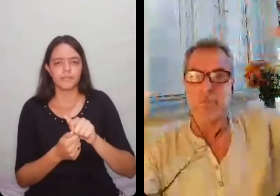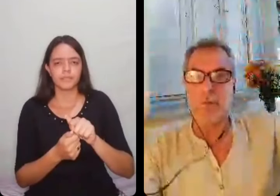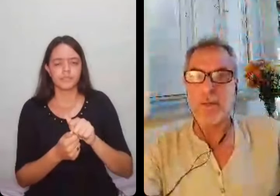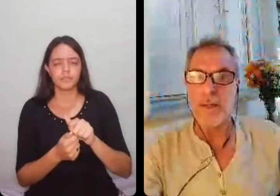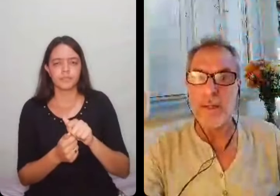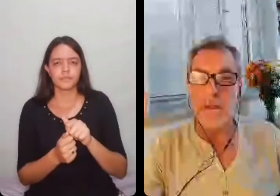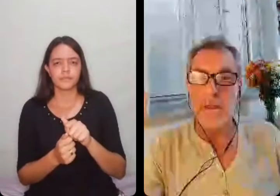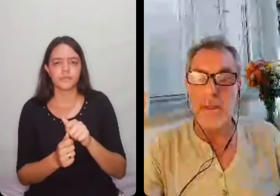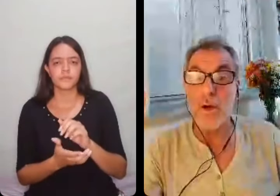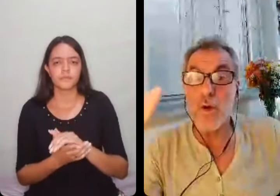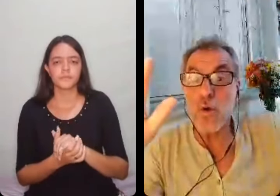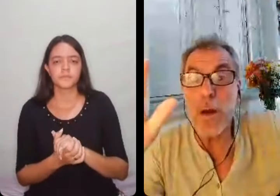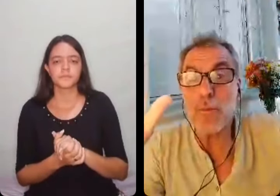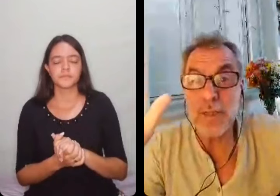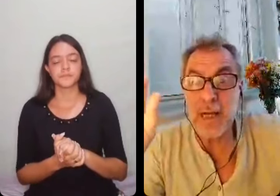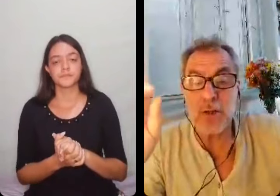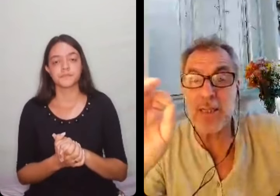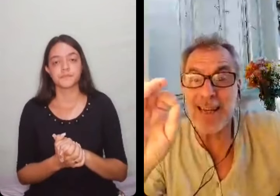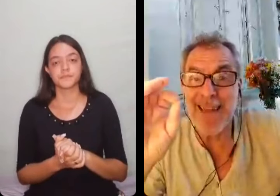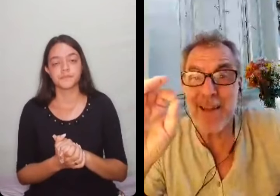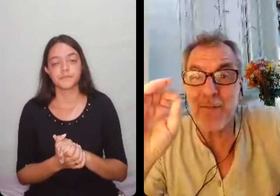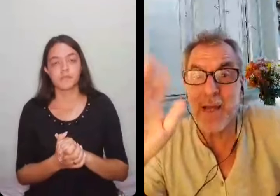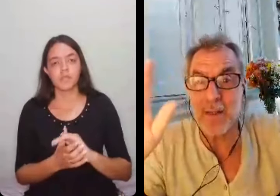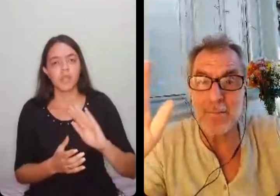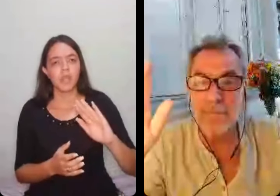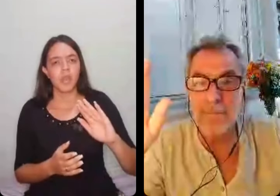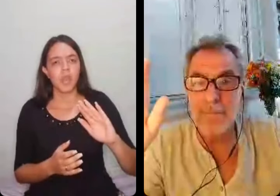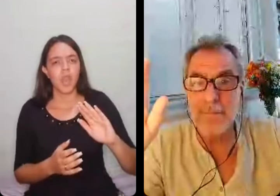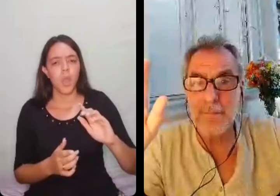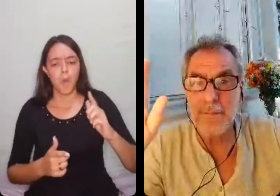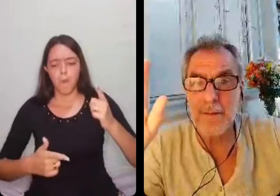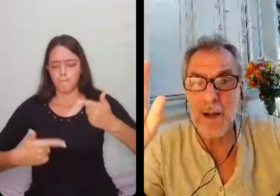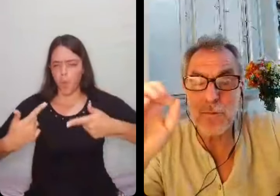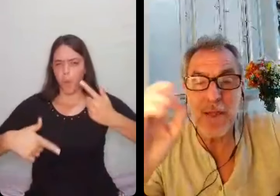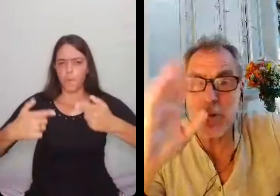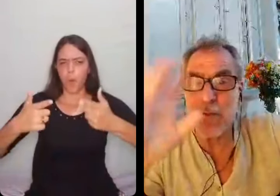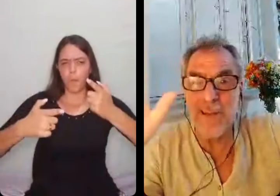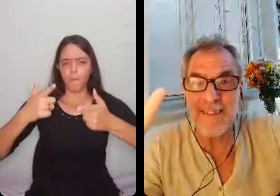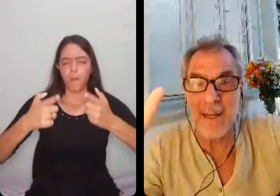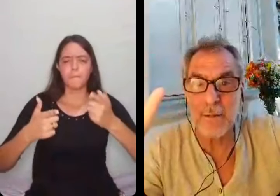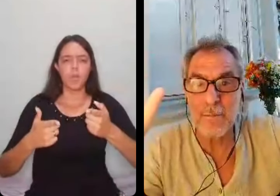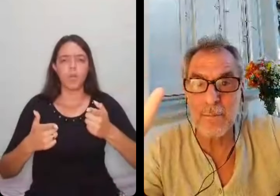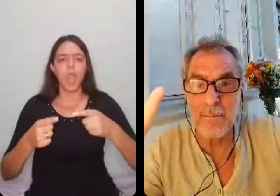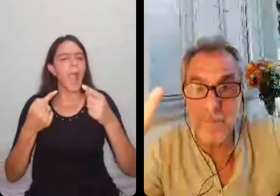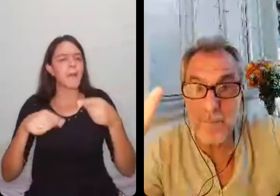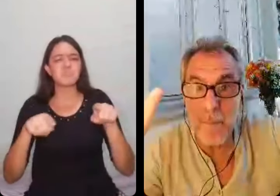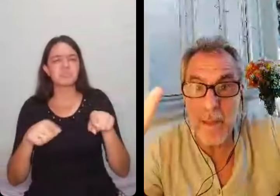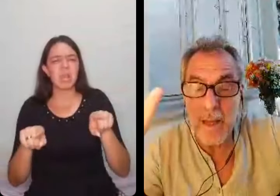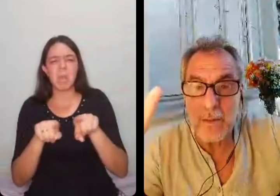escena. E colocou uma música que não tinha nada a ver. A música era uma festa.